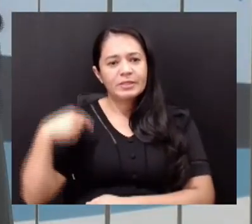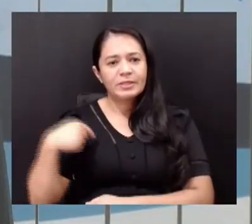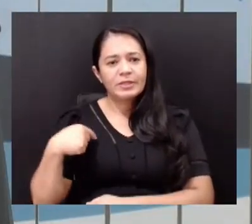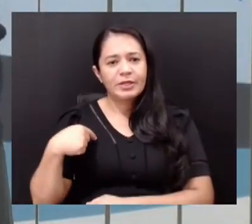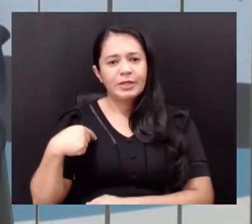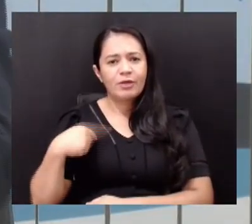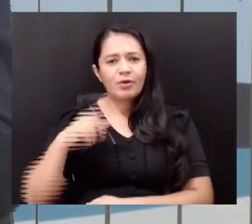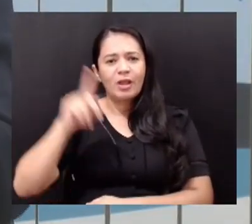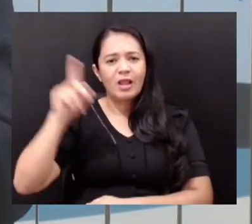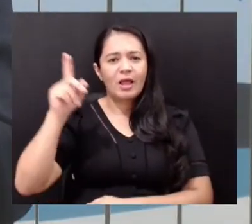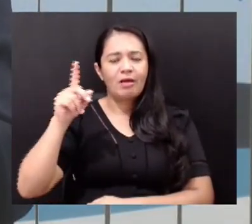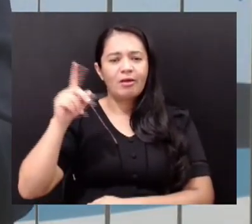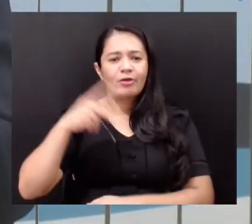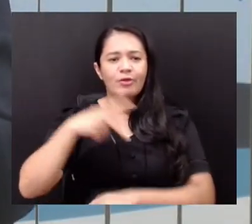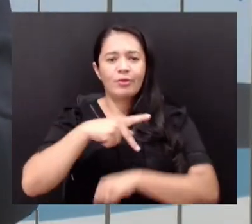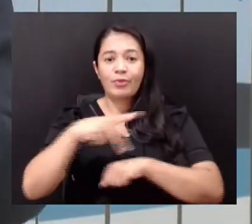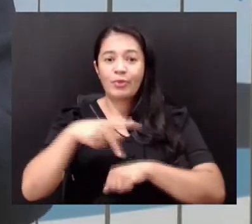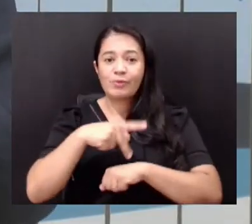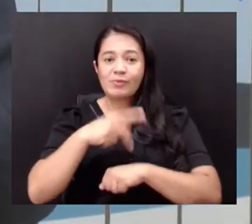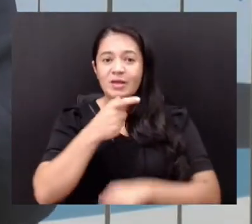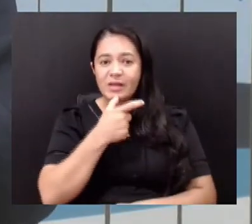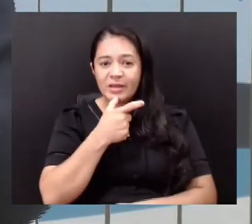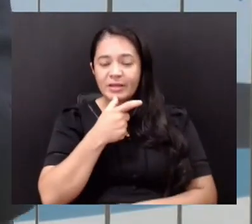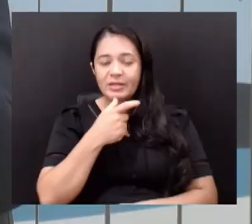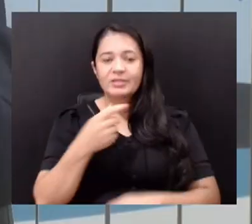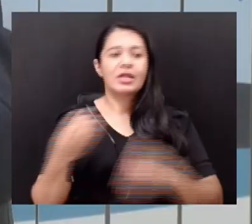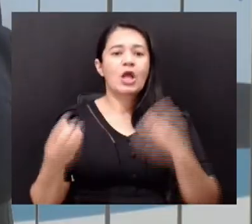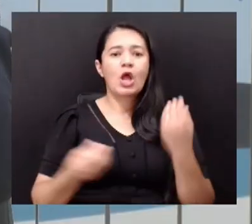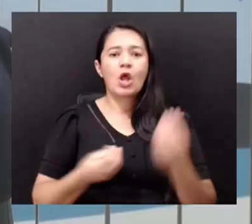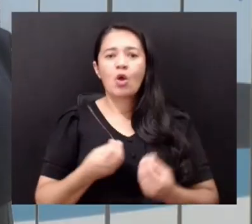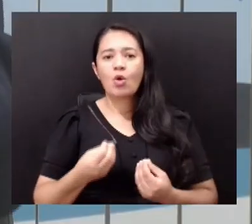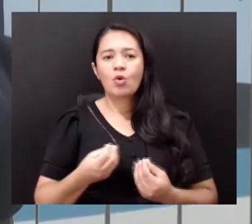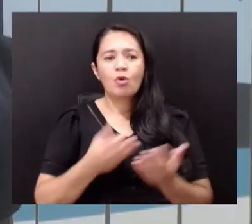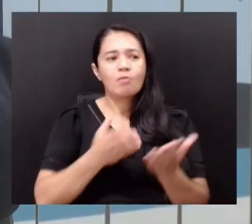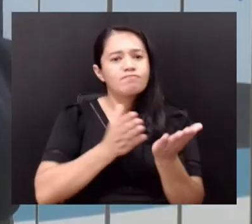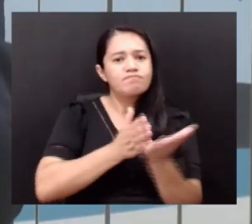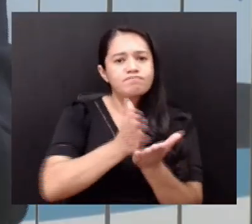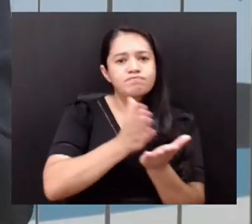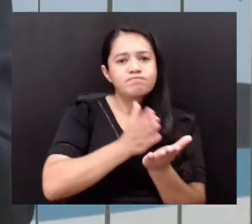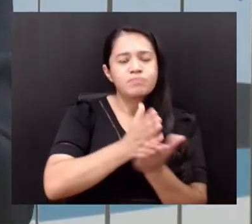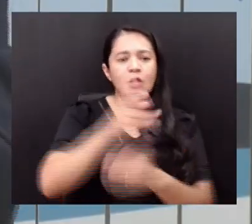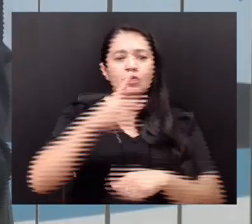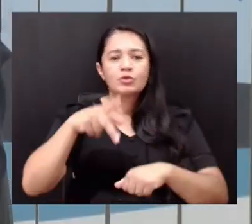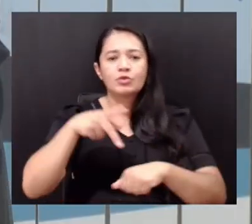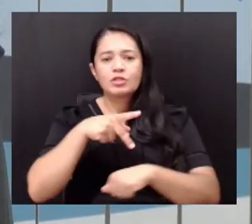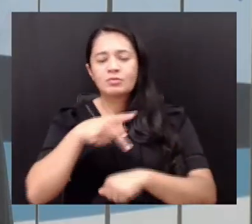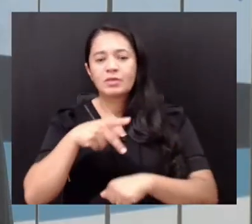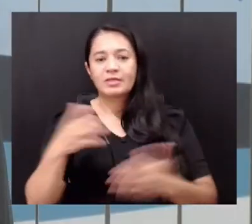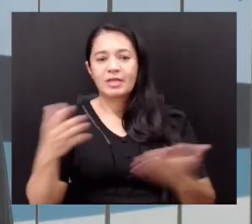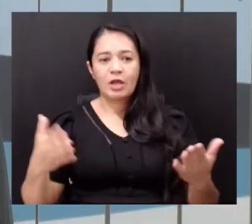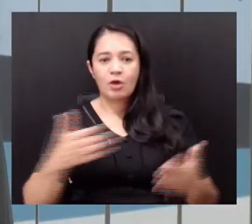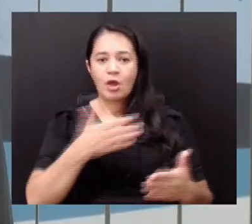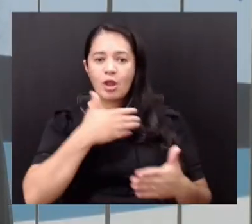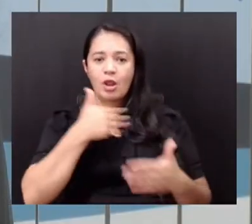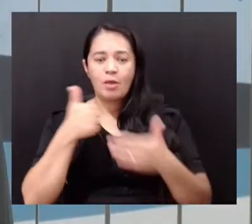estudando como é que foi a trajetória dos países que estão melhorando, eles começaram assim,